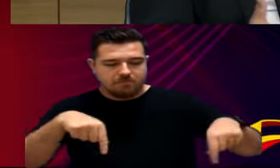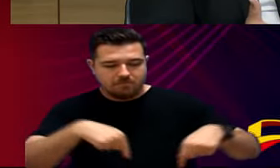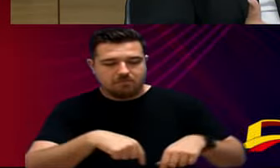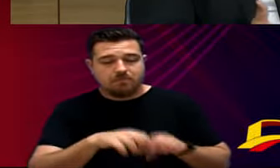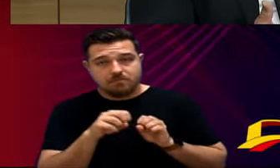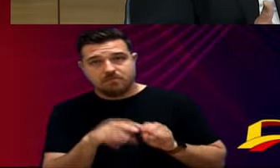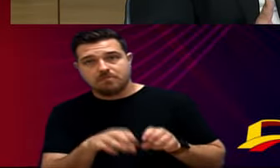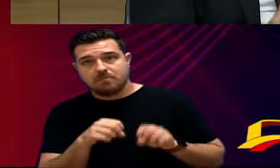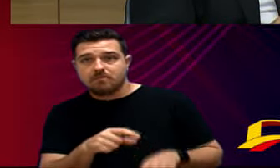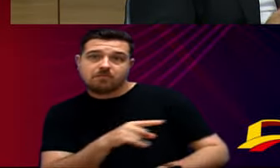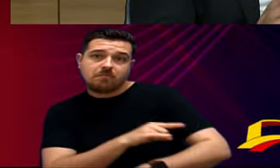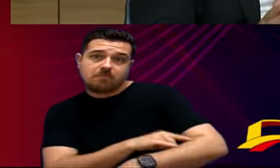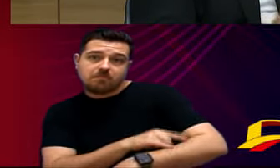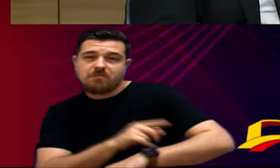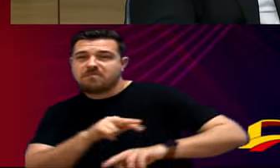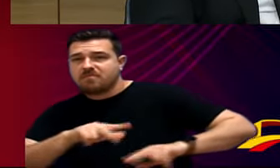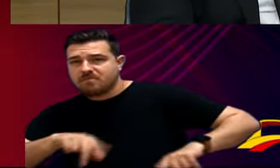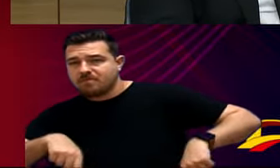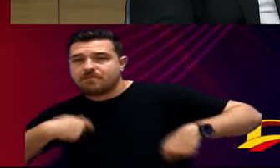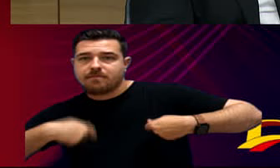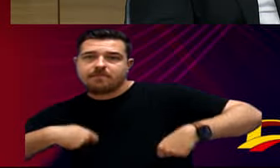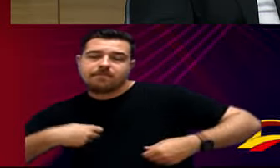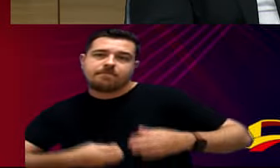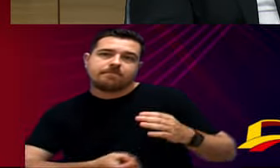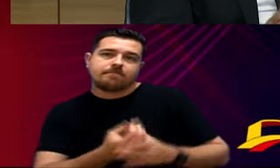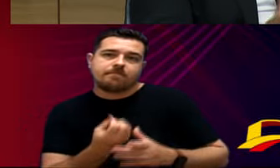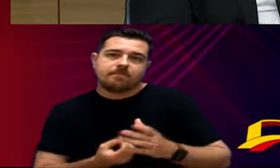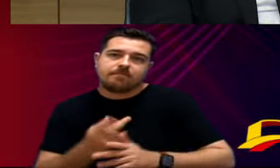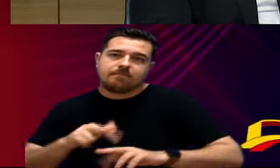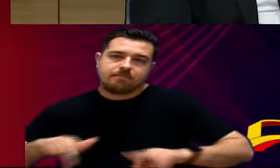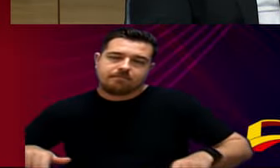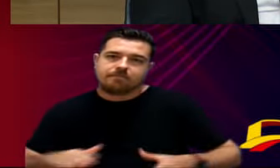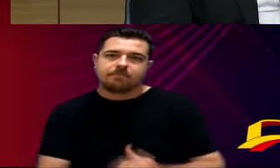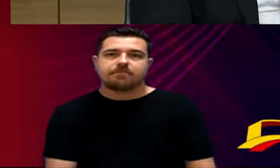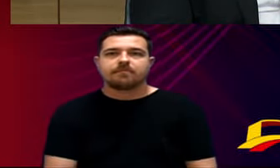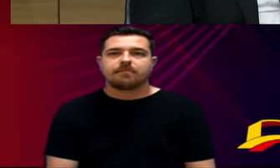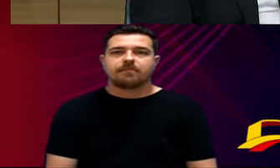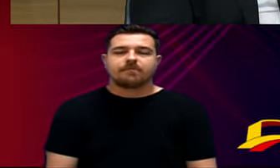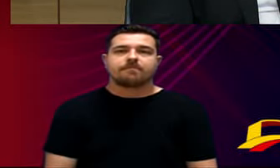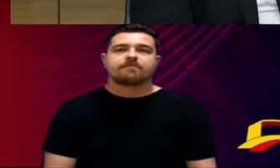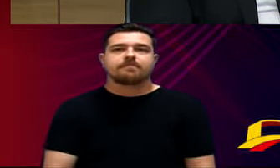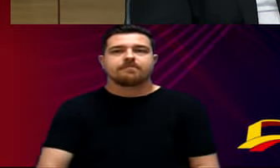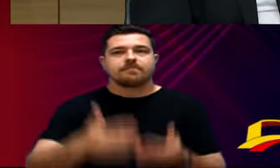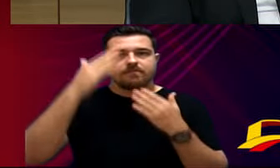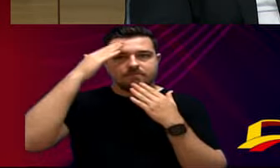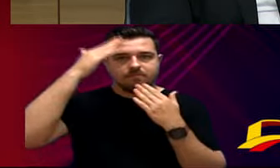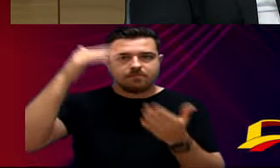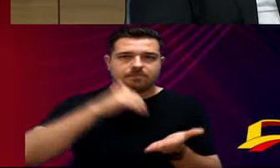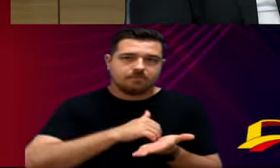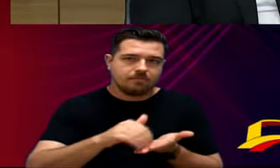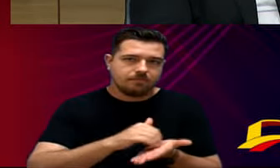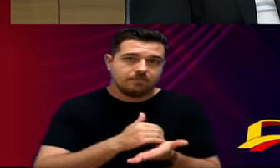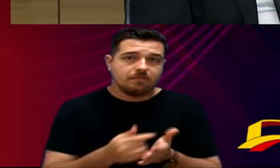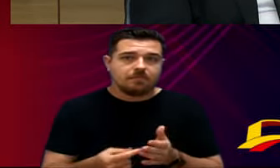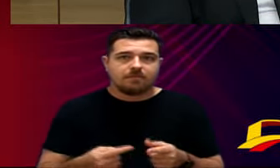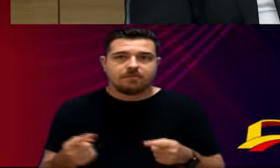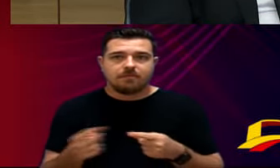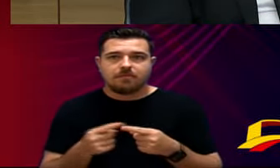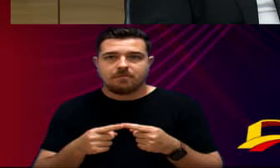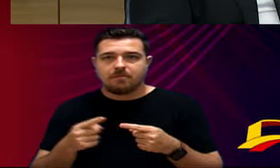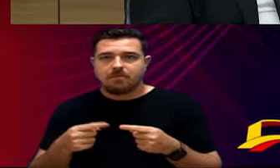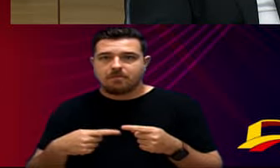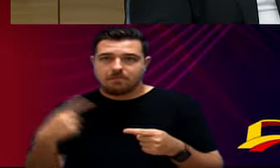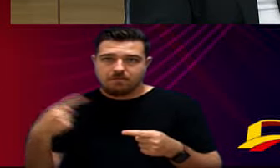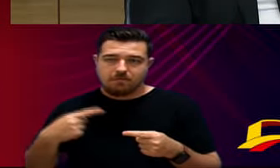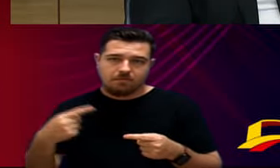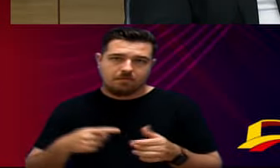refeição banheiros entra tudo isso daí na verdade né equipamentos Obrigado Secret e a pergunta da que eu fiz você tem algum